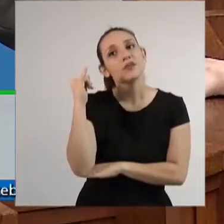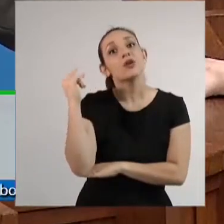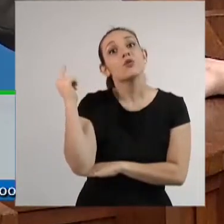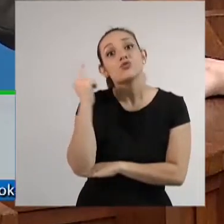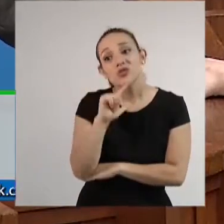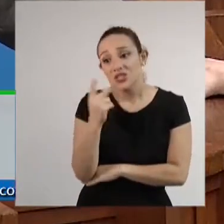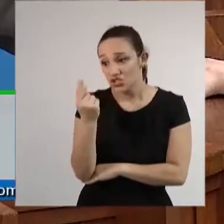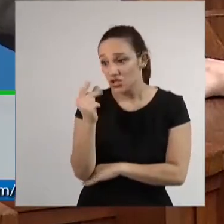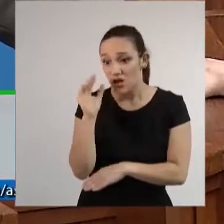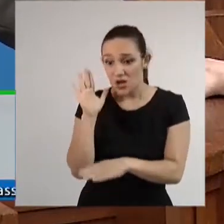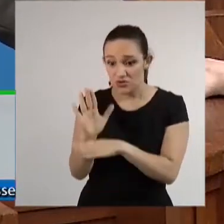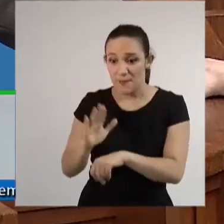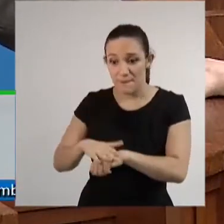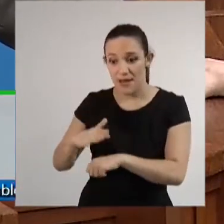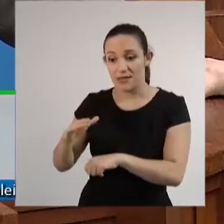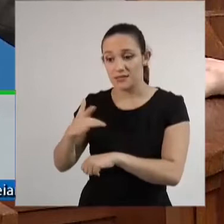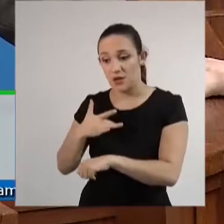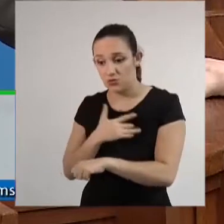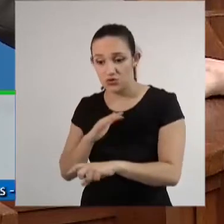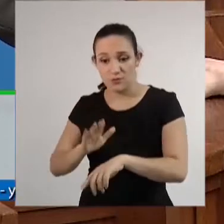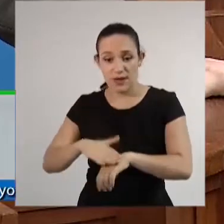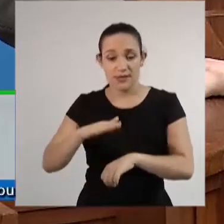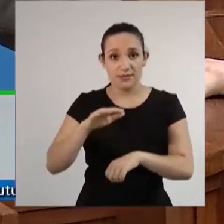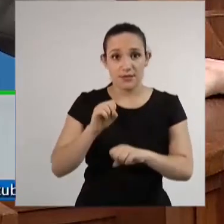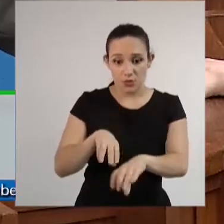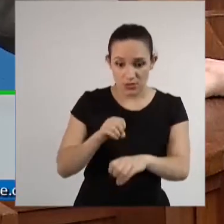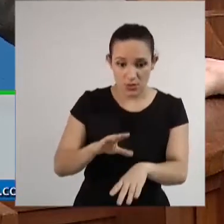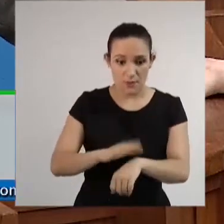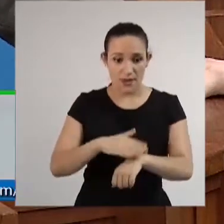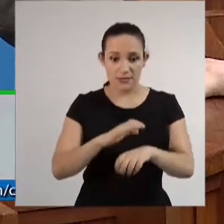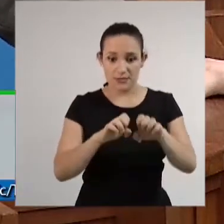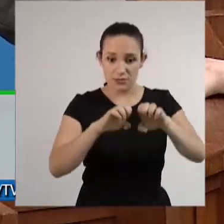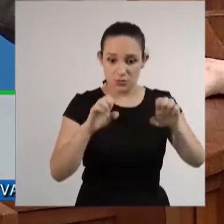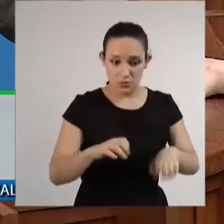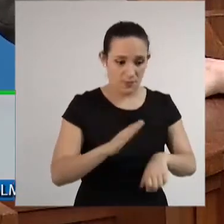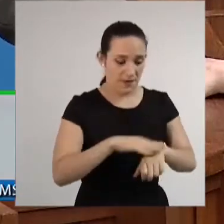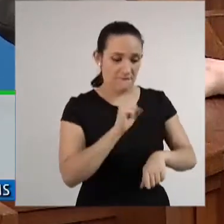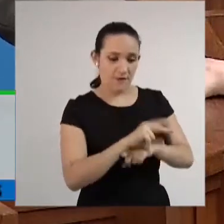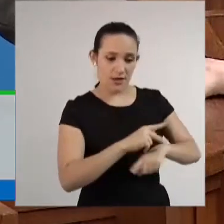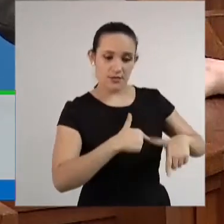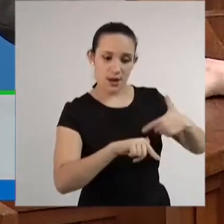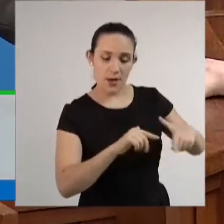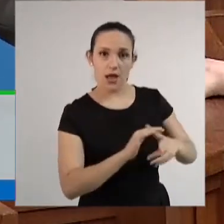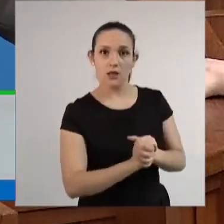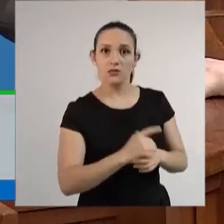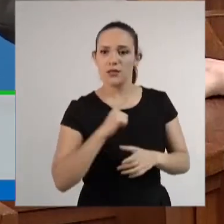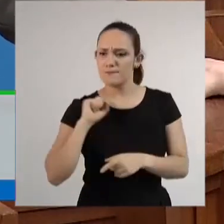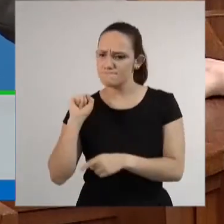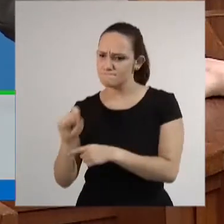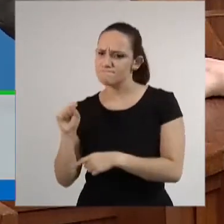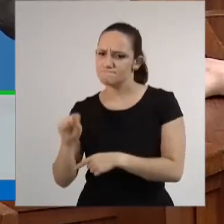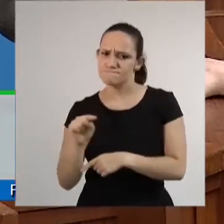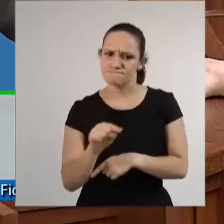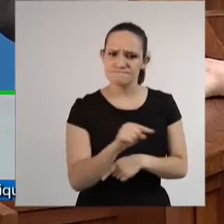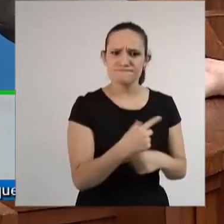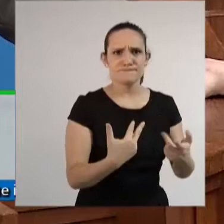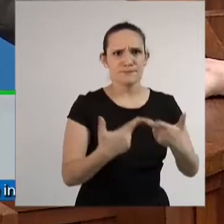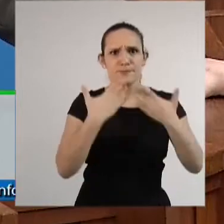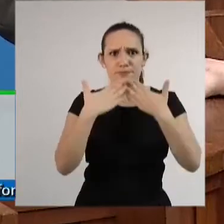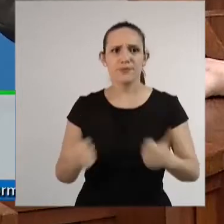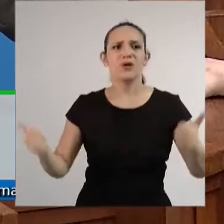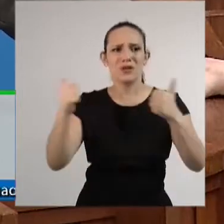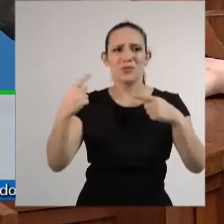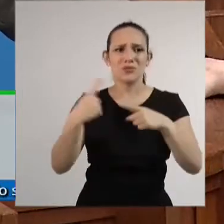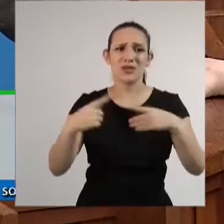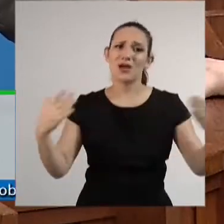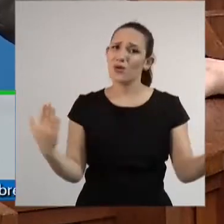saúde, mais educação, mais infraestrutura, mais geração de empregos, porque o modelo atual já